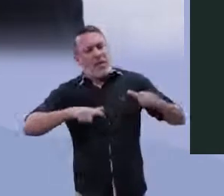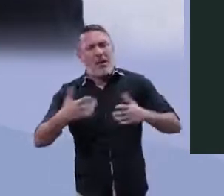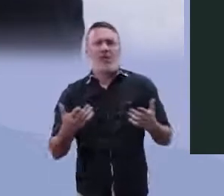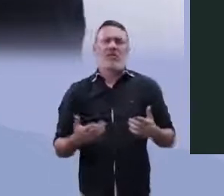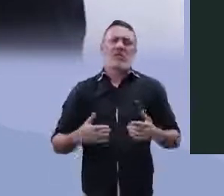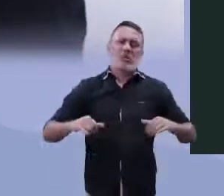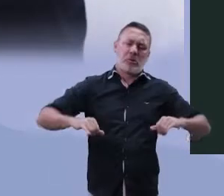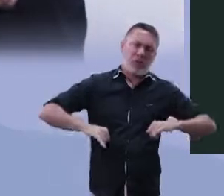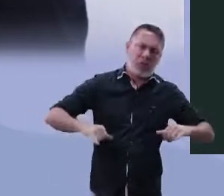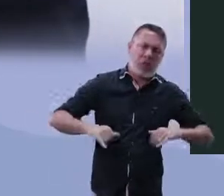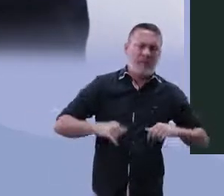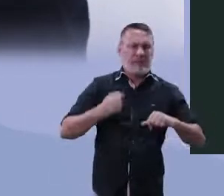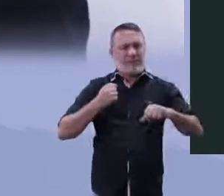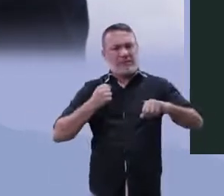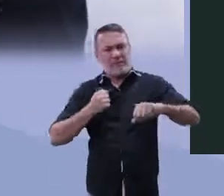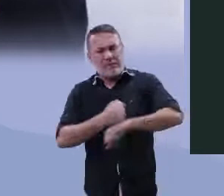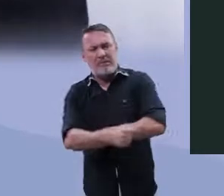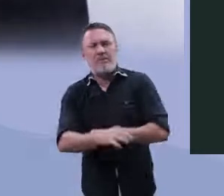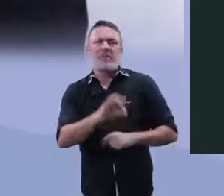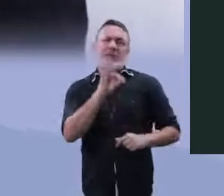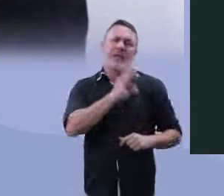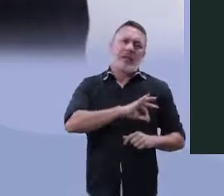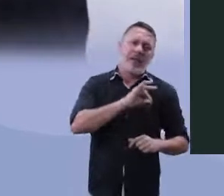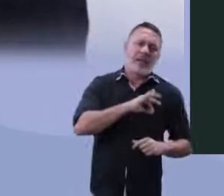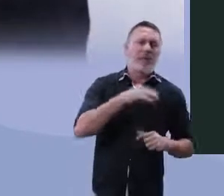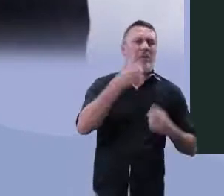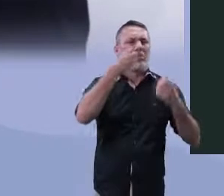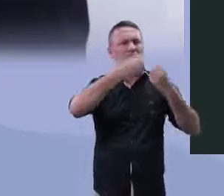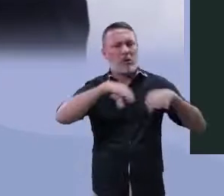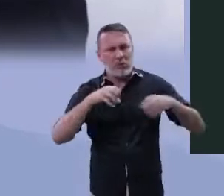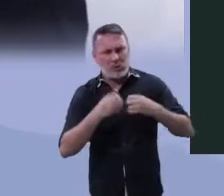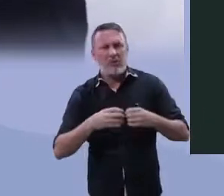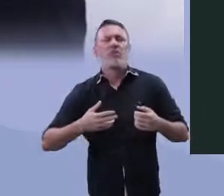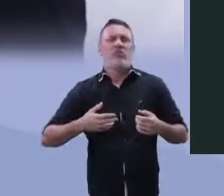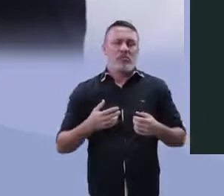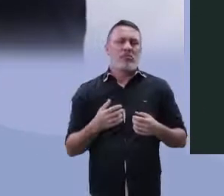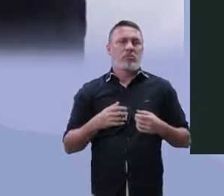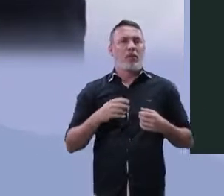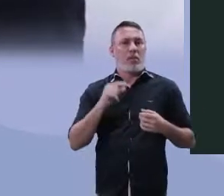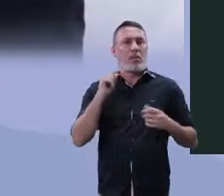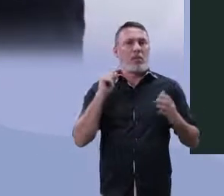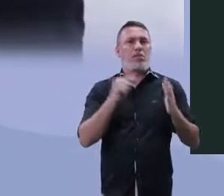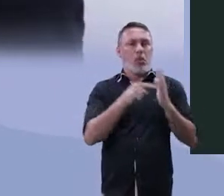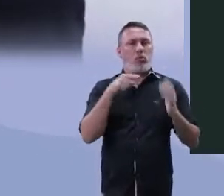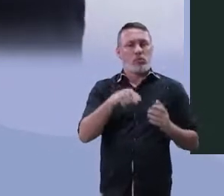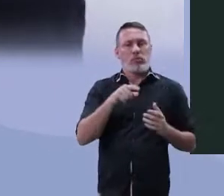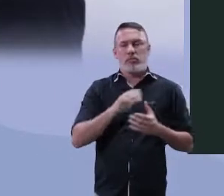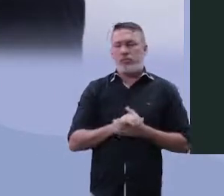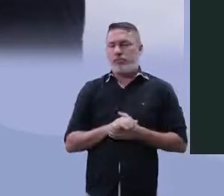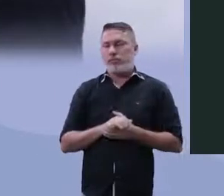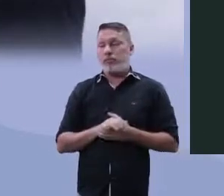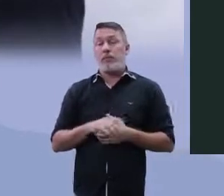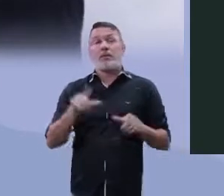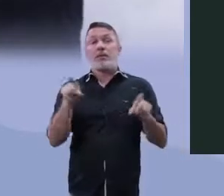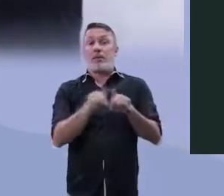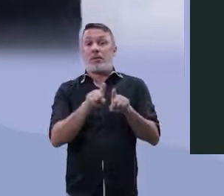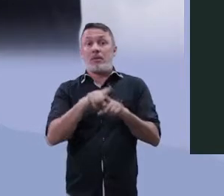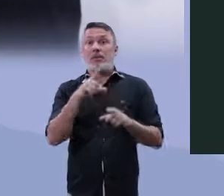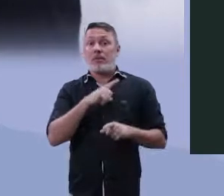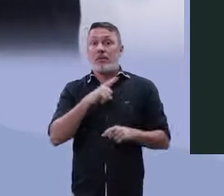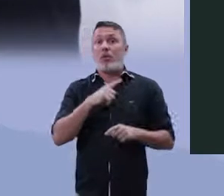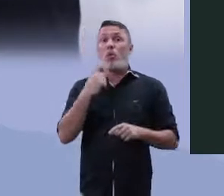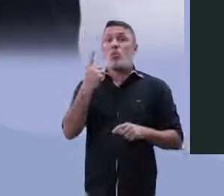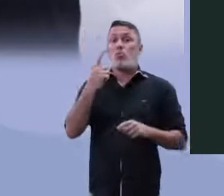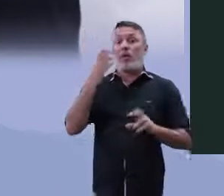né, condições de trabalho, condições salariais, então isso é um ponto. Né? Aí vem aquele que se torna